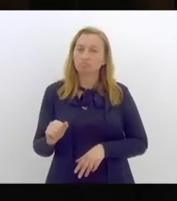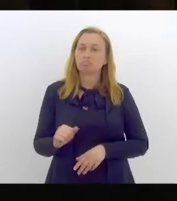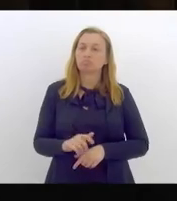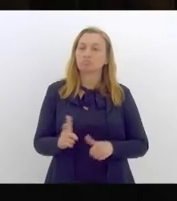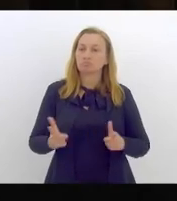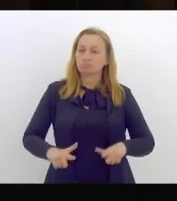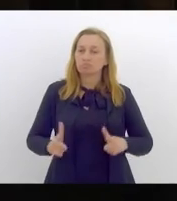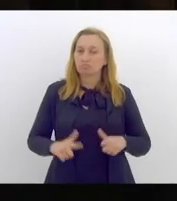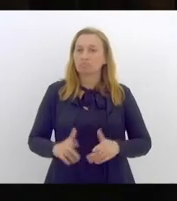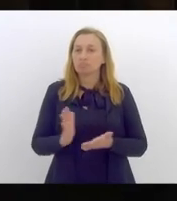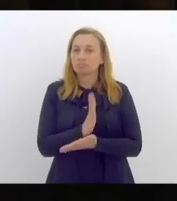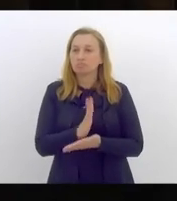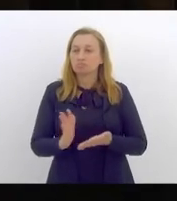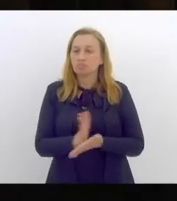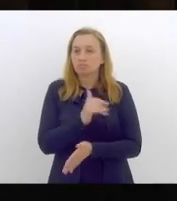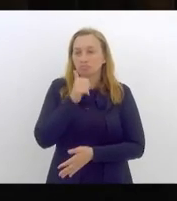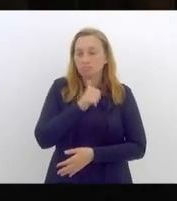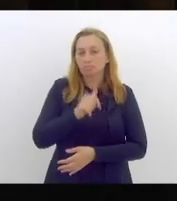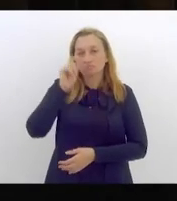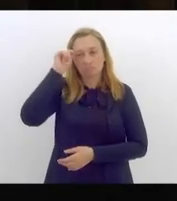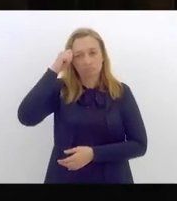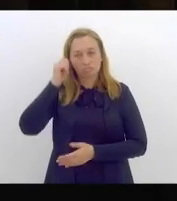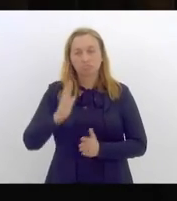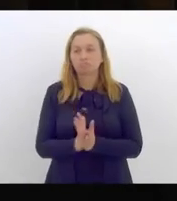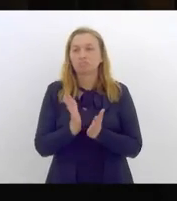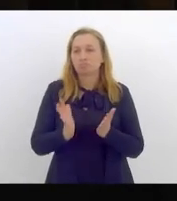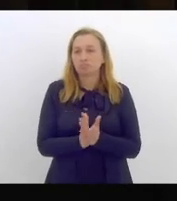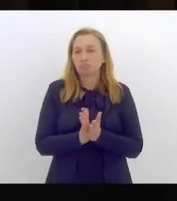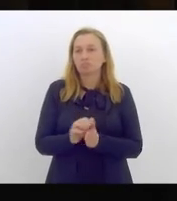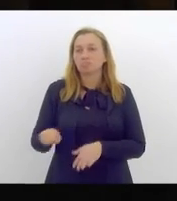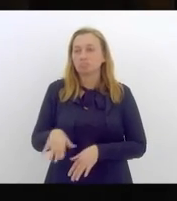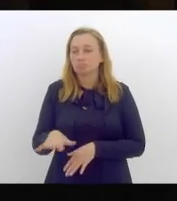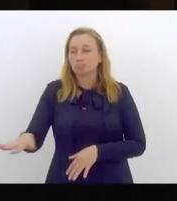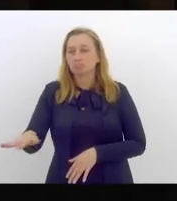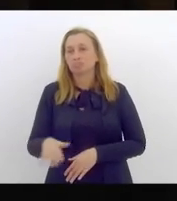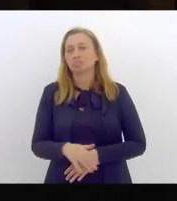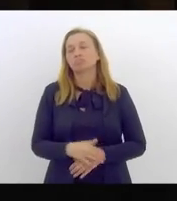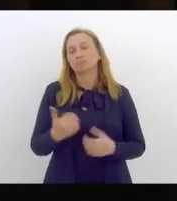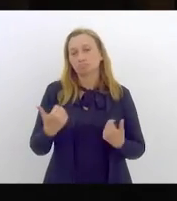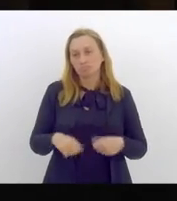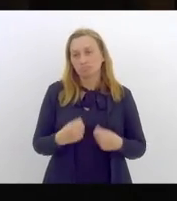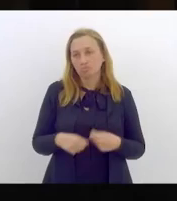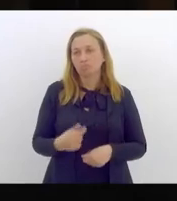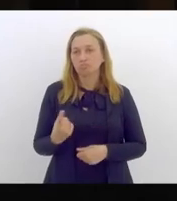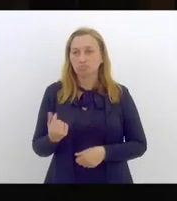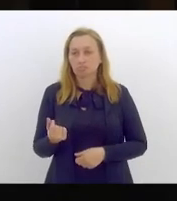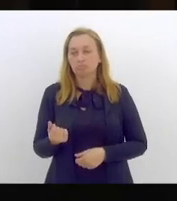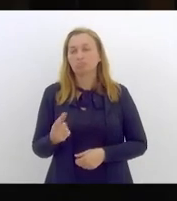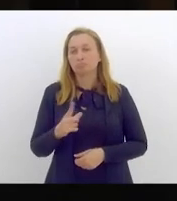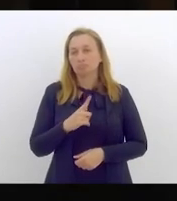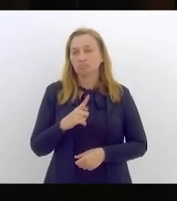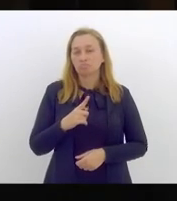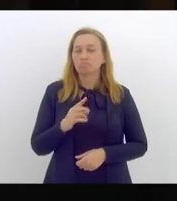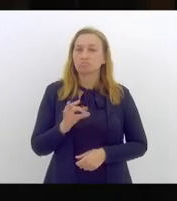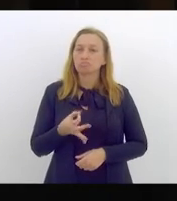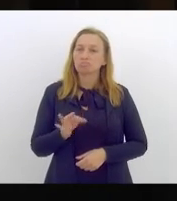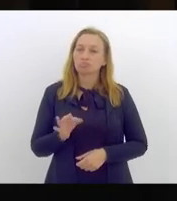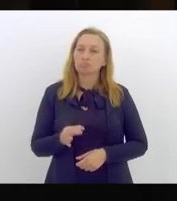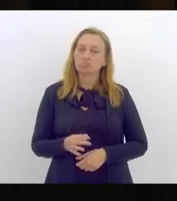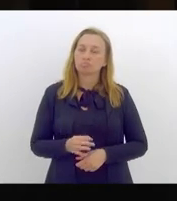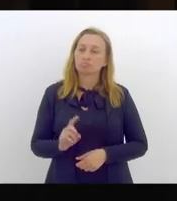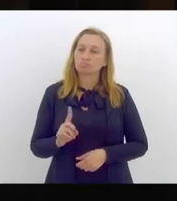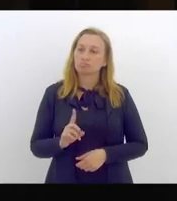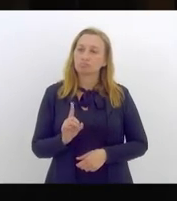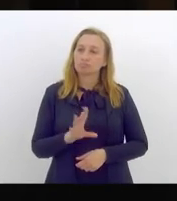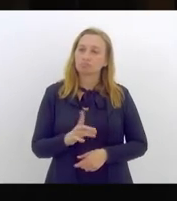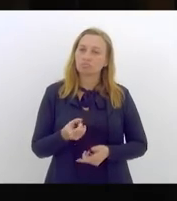território. Muitas vezes é uma mulher preta, pobre, da favela e da periferia, que precisaria ter esse auxílio garantido e não